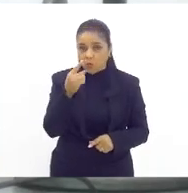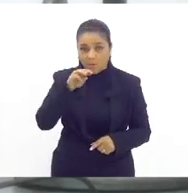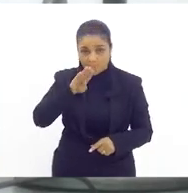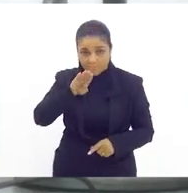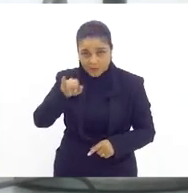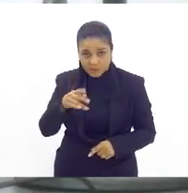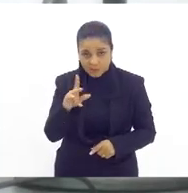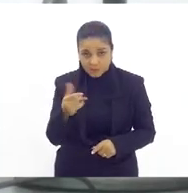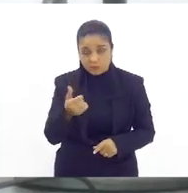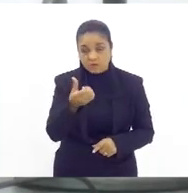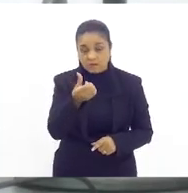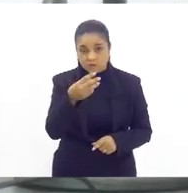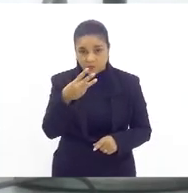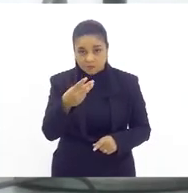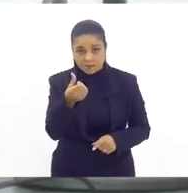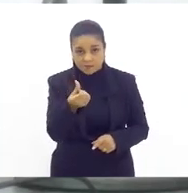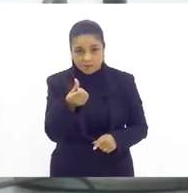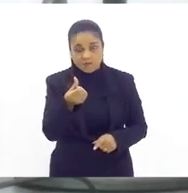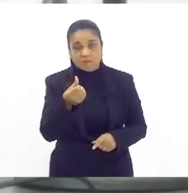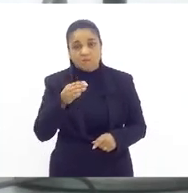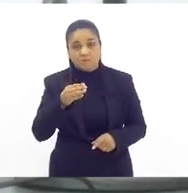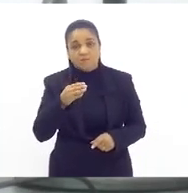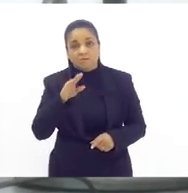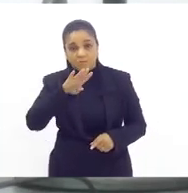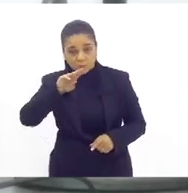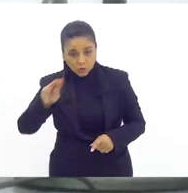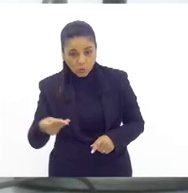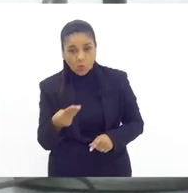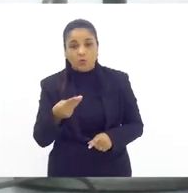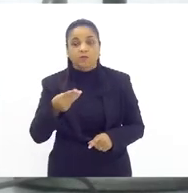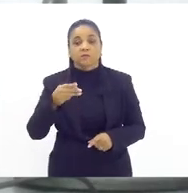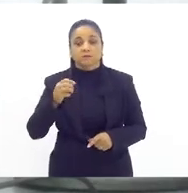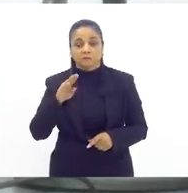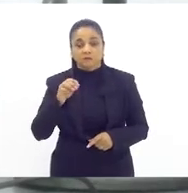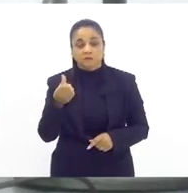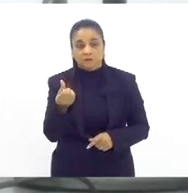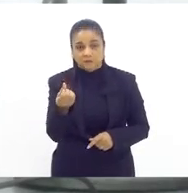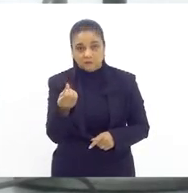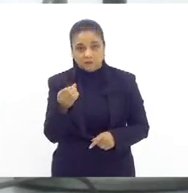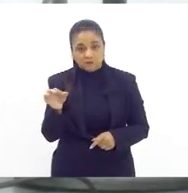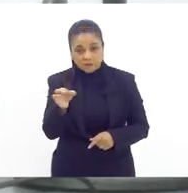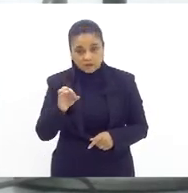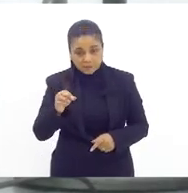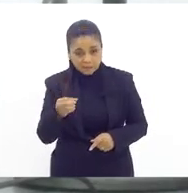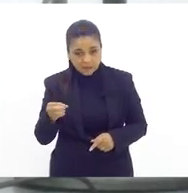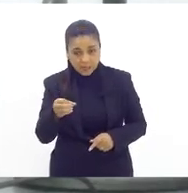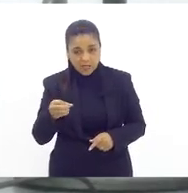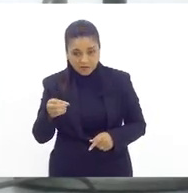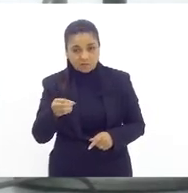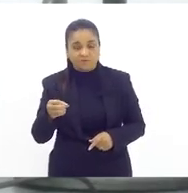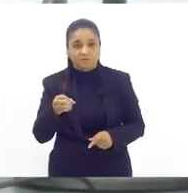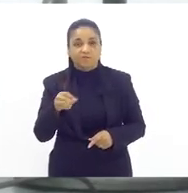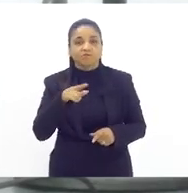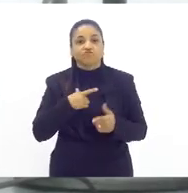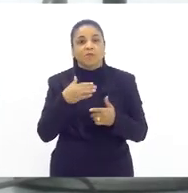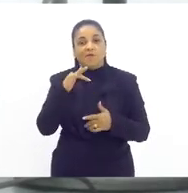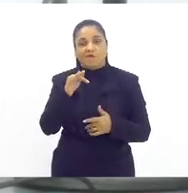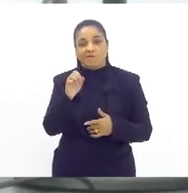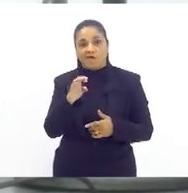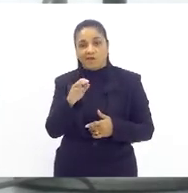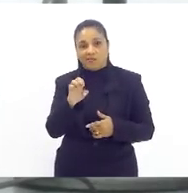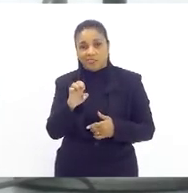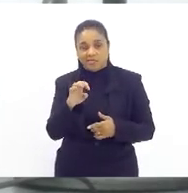1960 milhões 195.818,55 em relação a Faetec